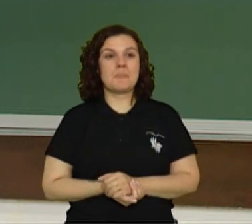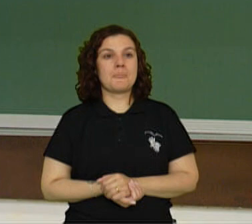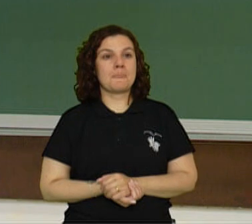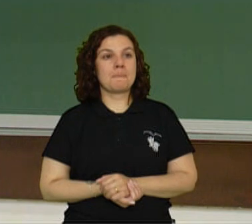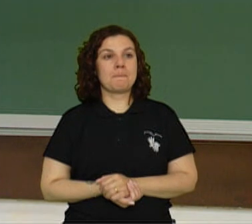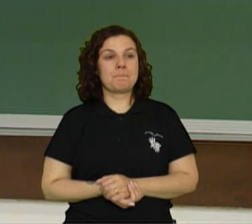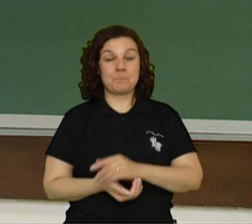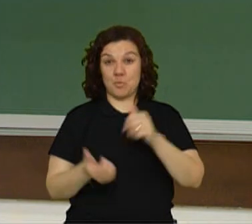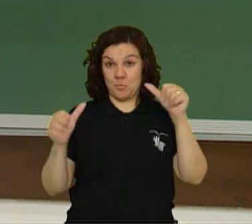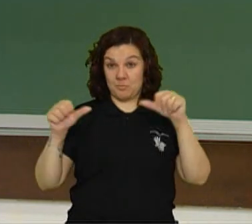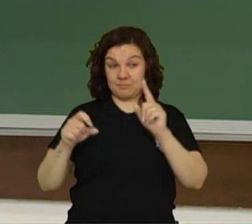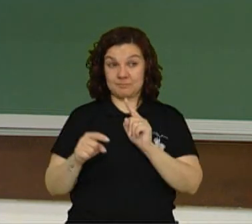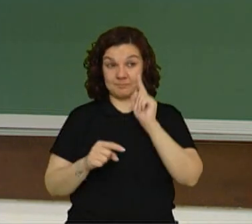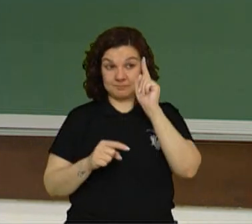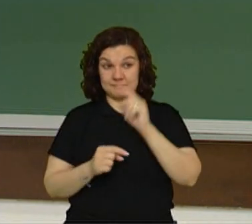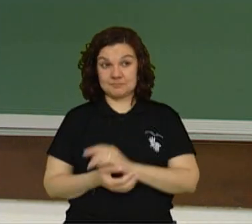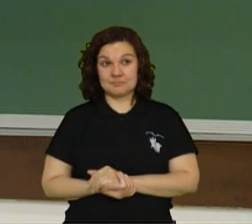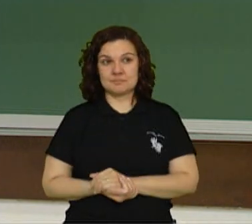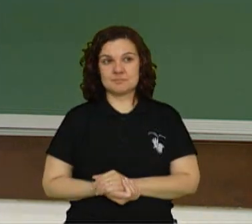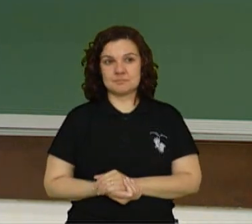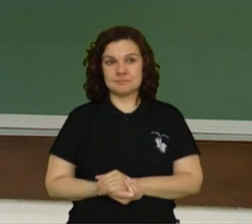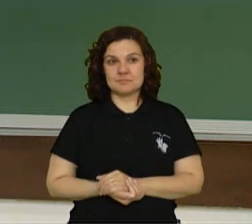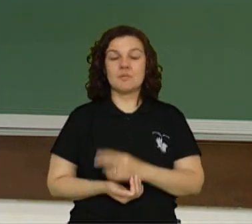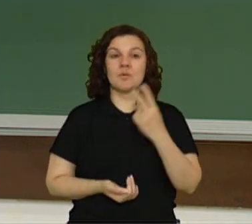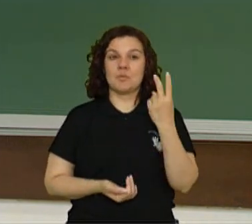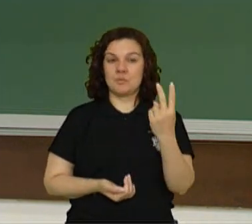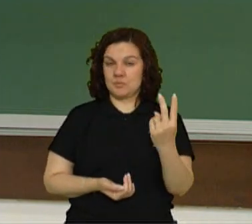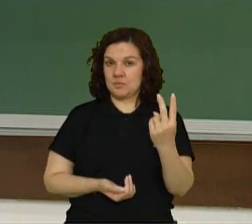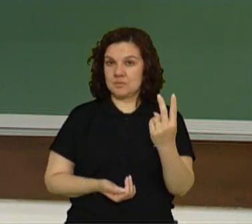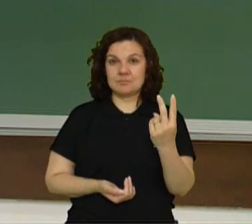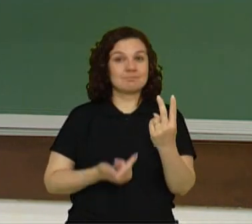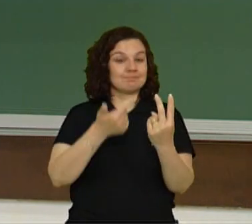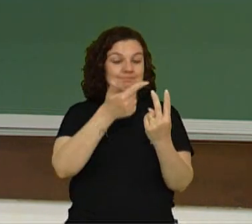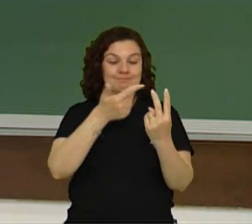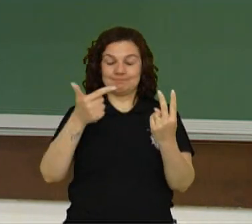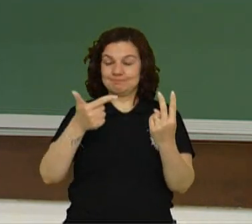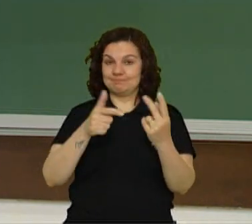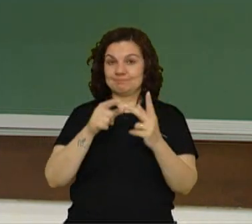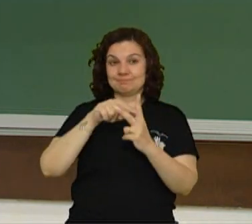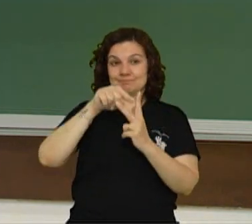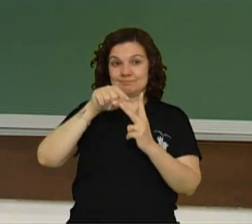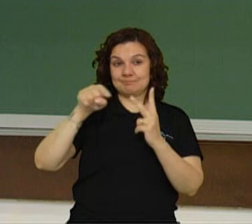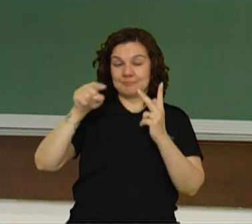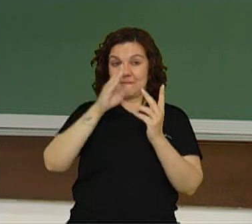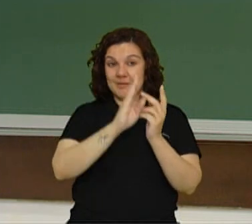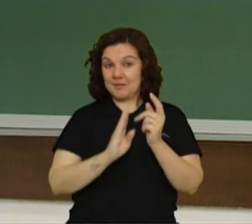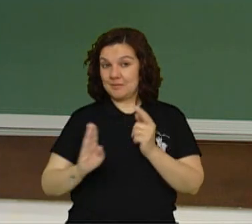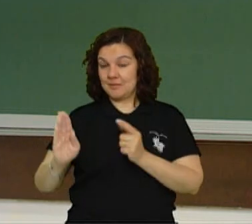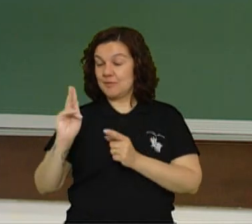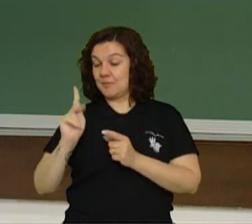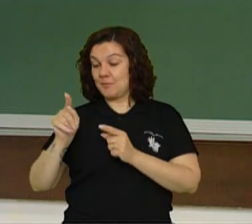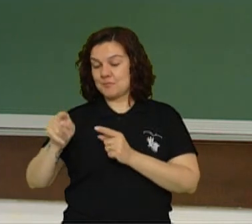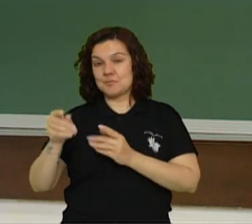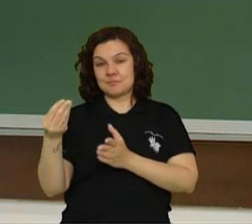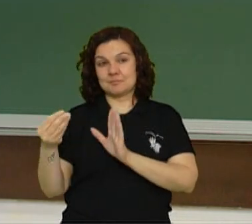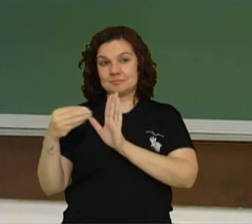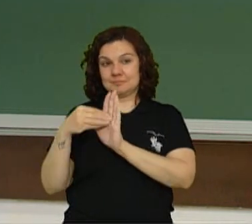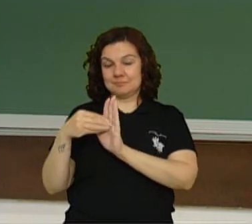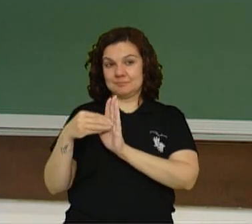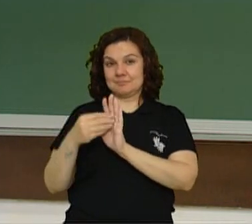pior tem em cima. O número 2 não tem raiz exata. Por isso que ele permaneceu aqui na